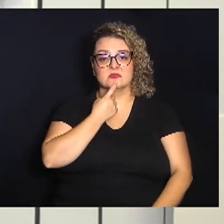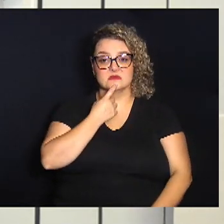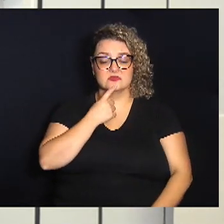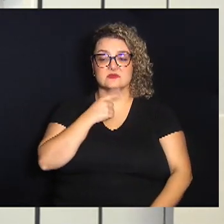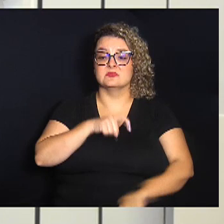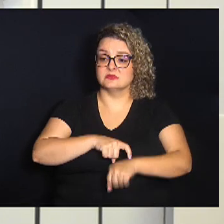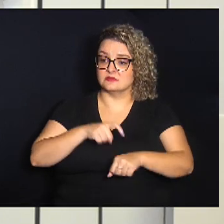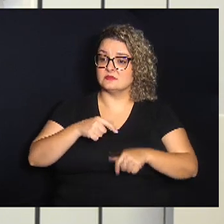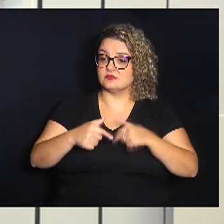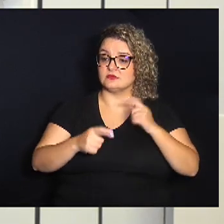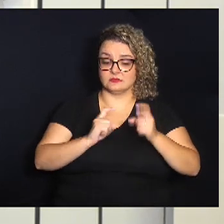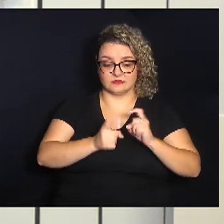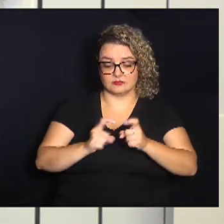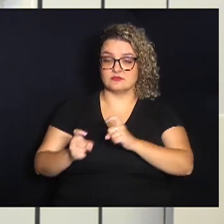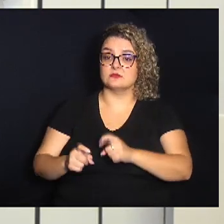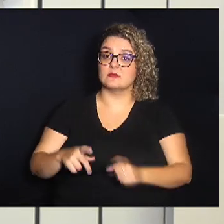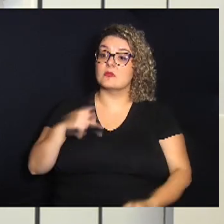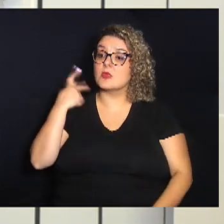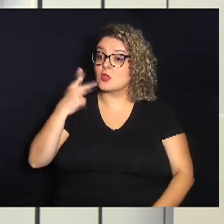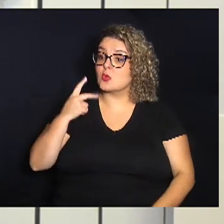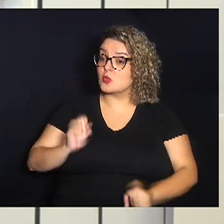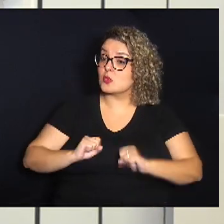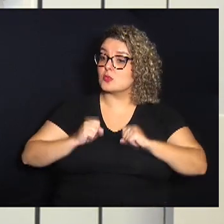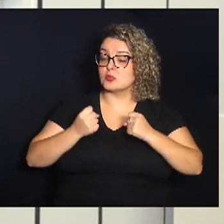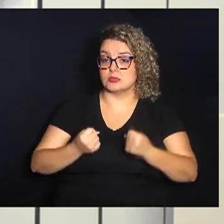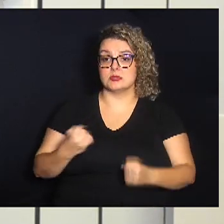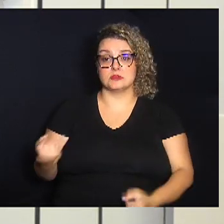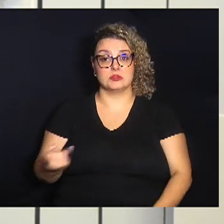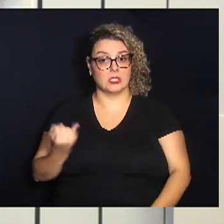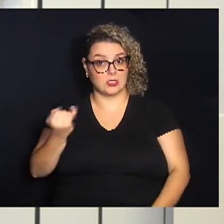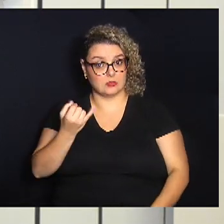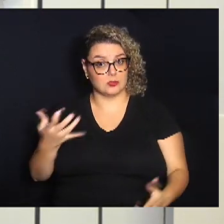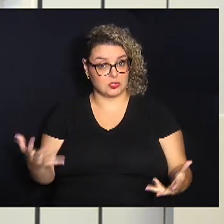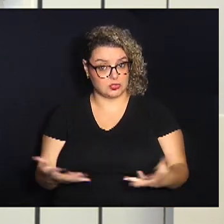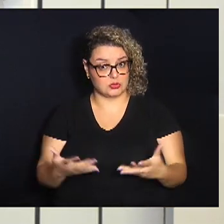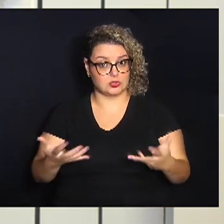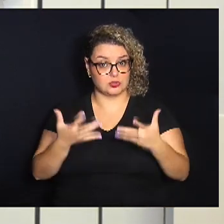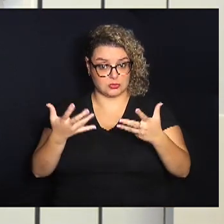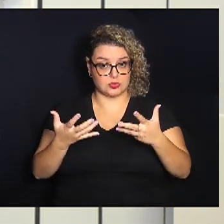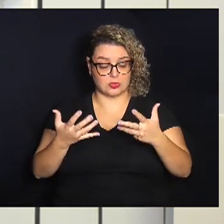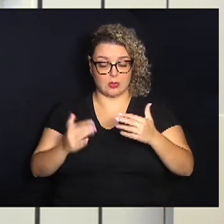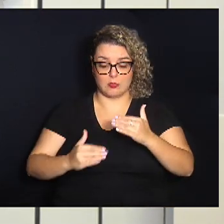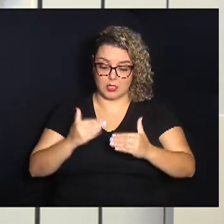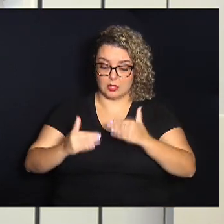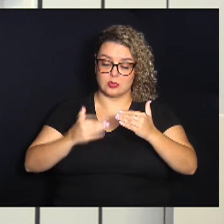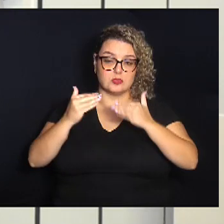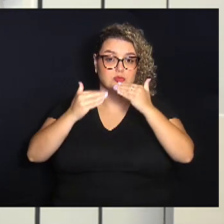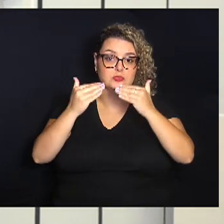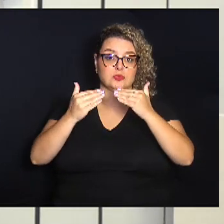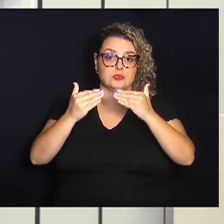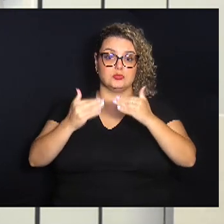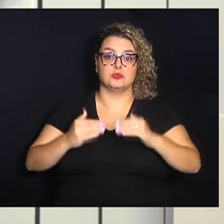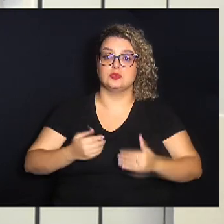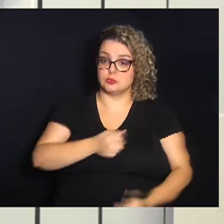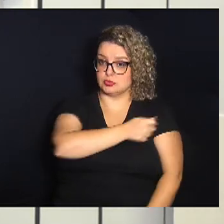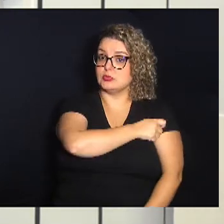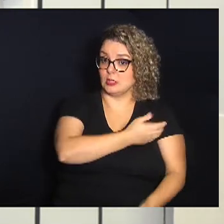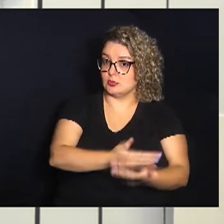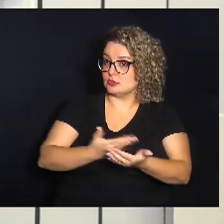reunião, os vereadores reforçaram a importância da iniciativa para o desenvolvimento dos